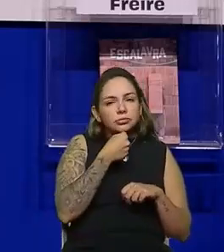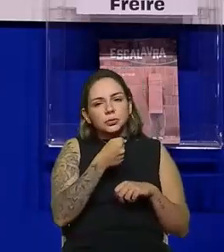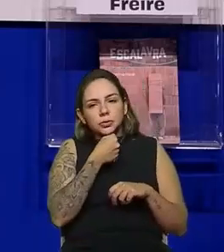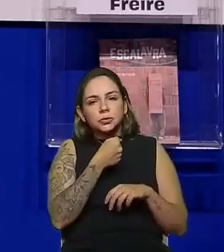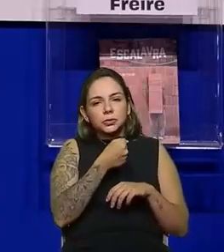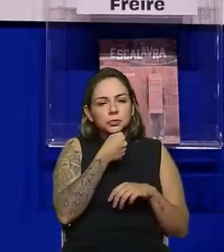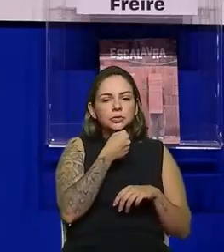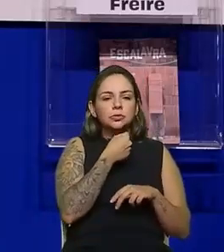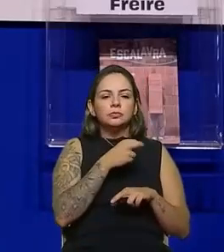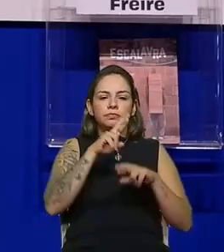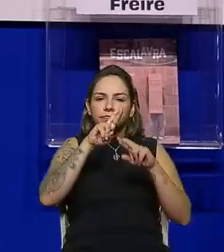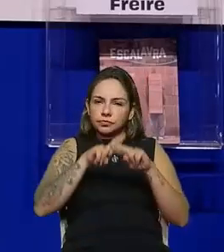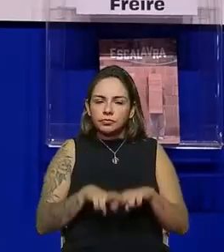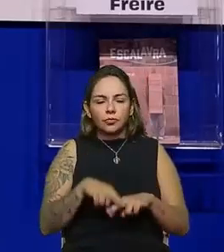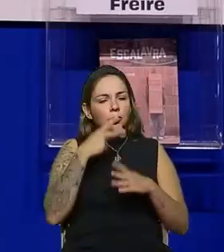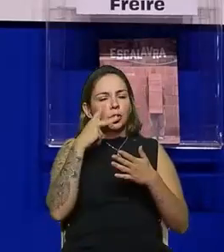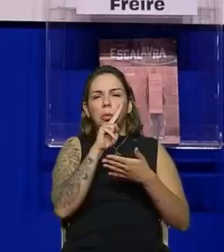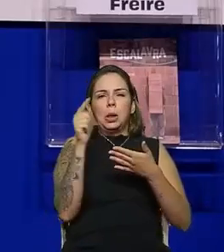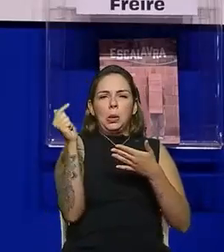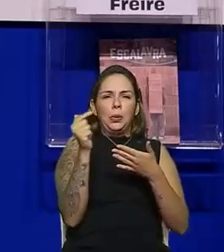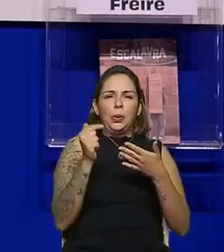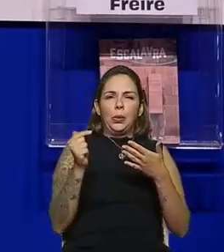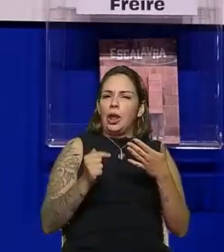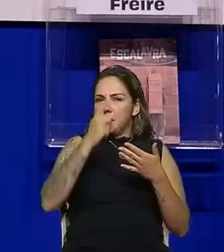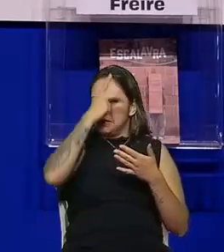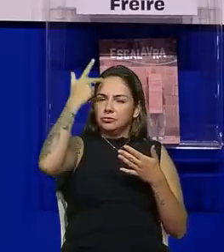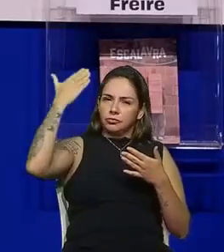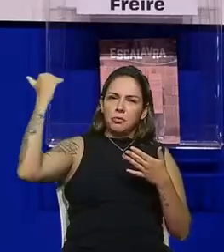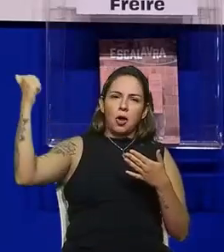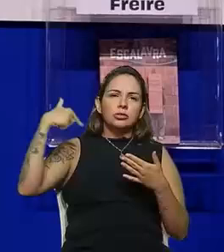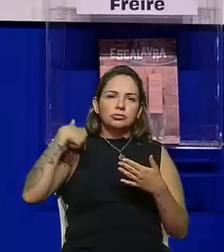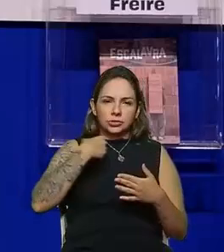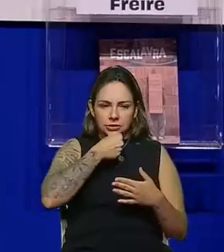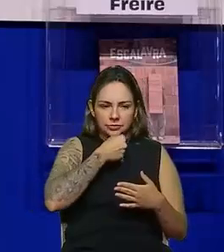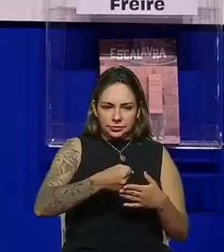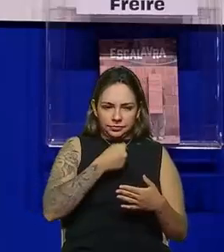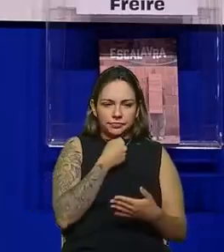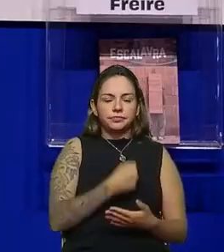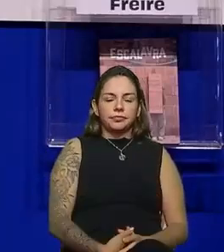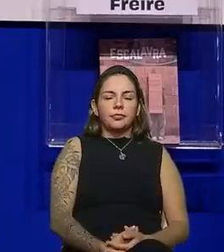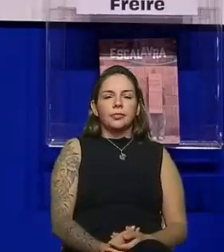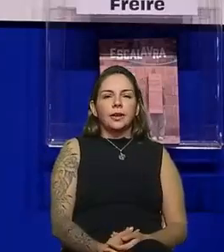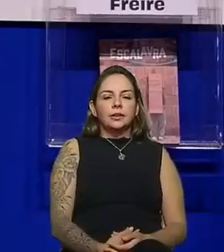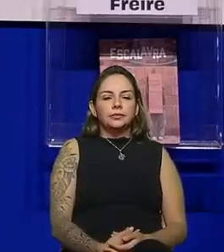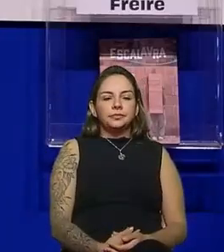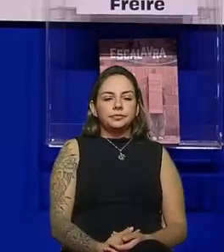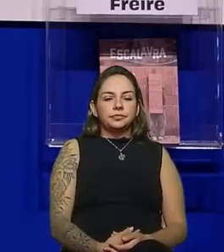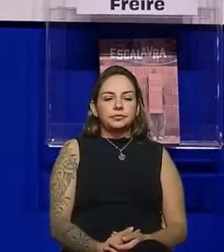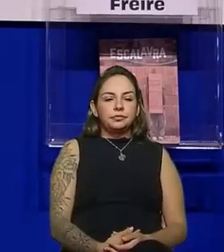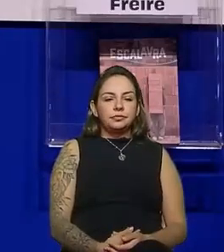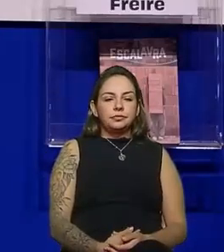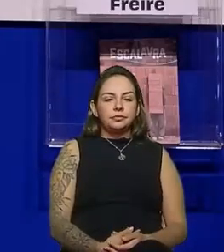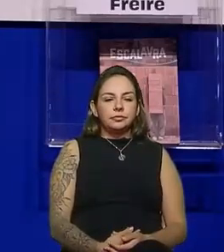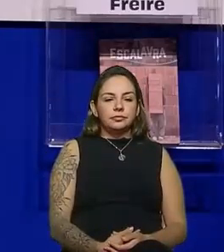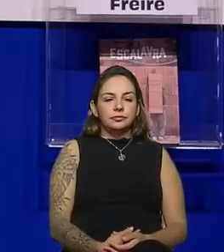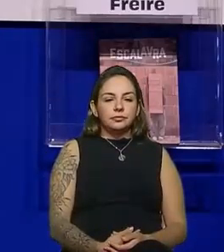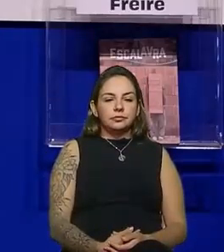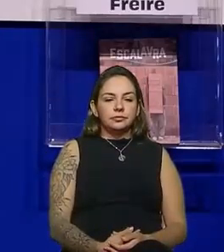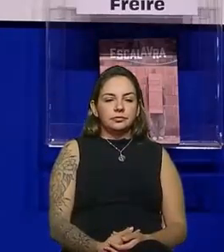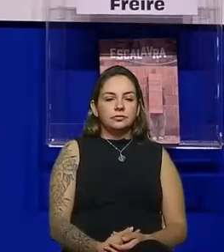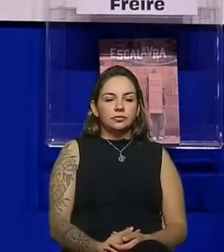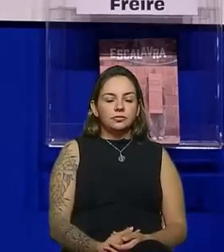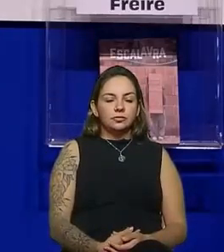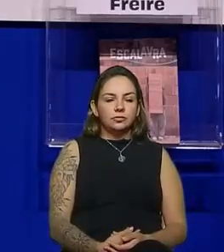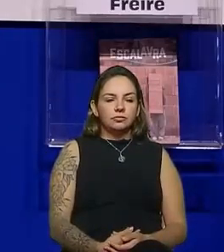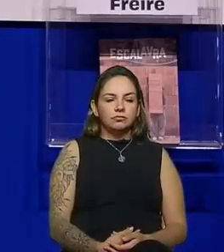Drummond de Andrade, João Cabral de Melo Neto, Pedro Nava, Moacir Sclia, Antônio Carlos Vilaça, João Antônio Sabino, e Fernando